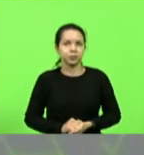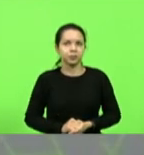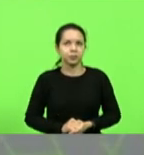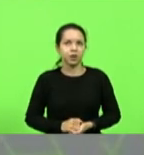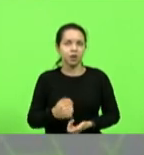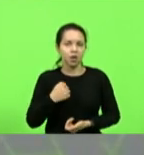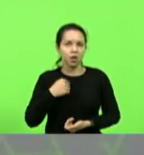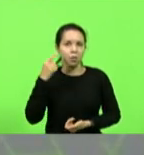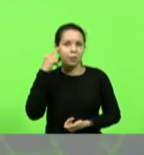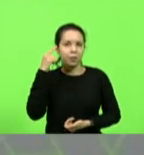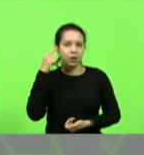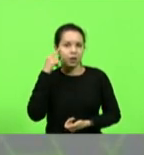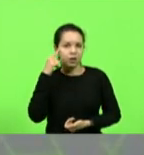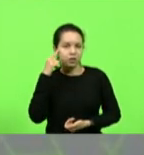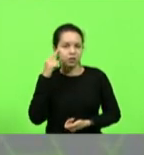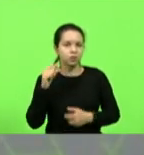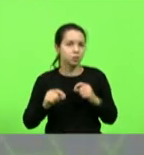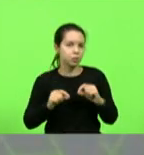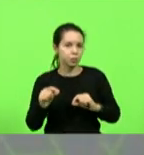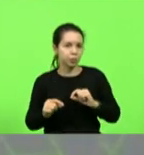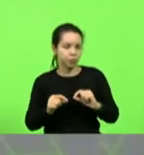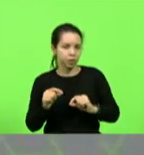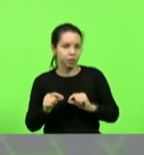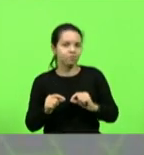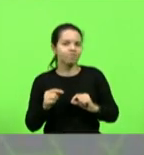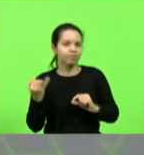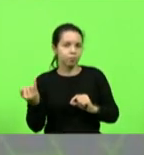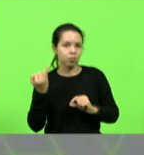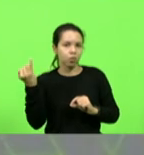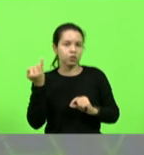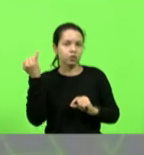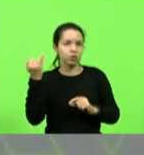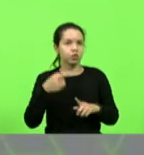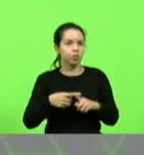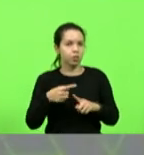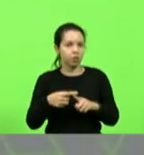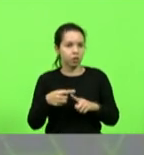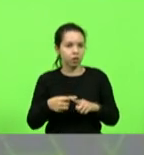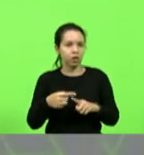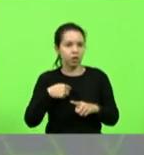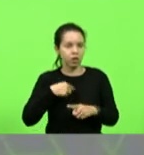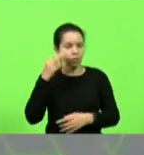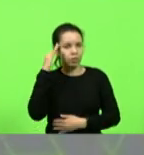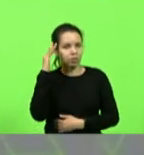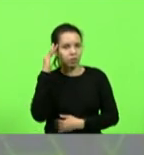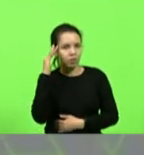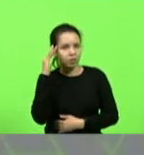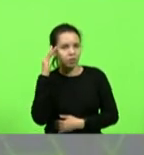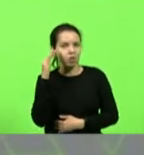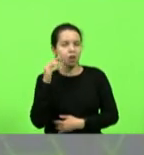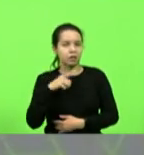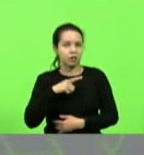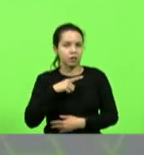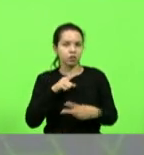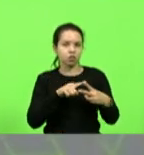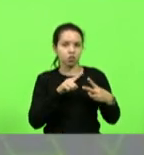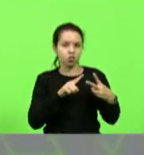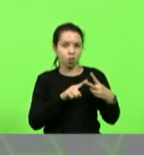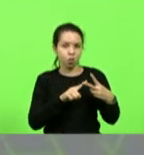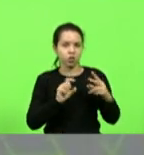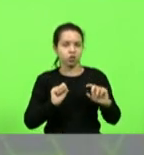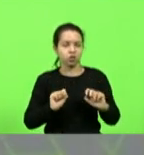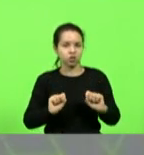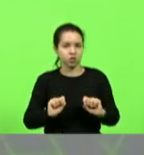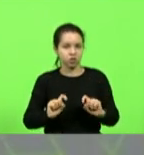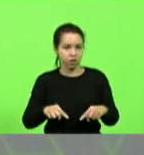penso eu, né, ele é fundamental porque nós temos, na minha compreensão, pelo menos dois desafios, né, o desafio